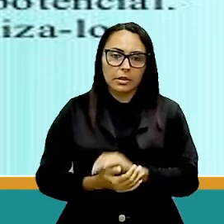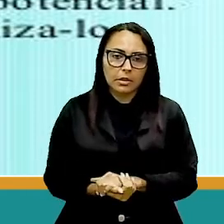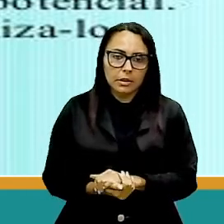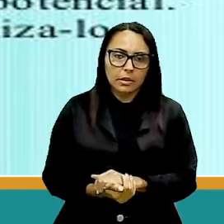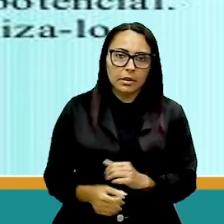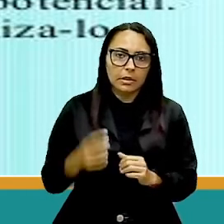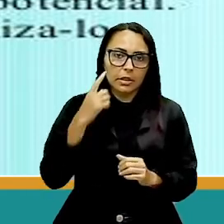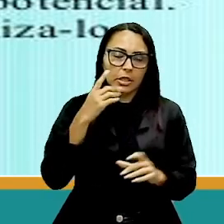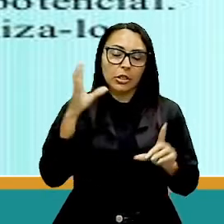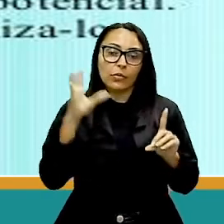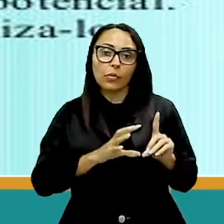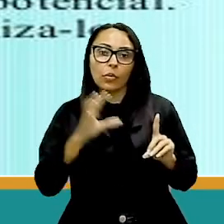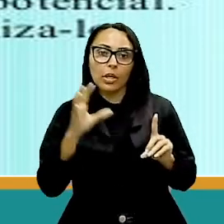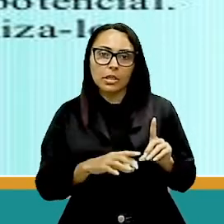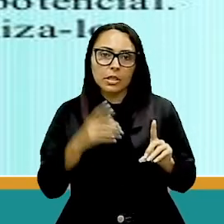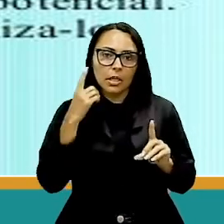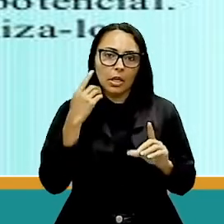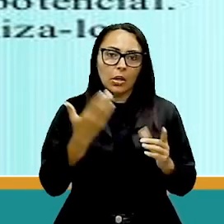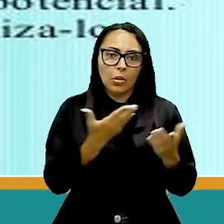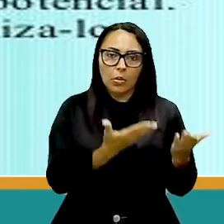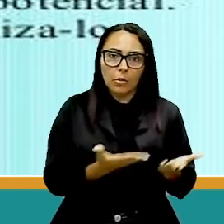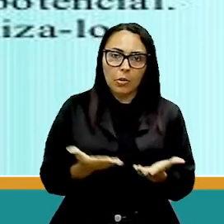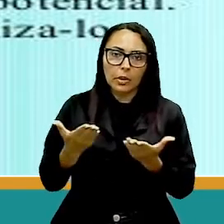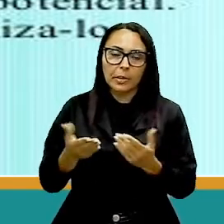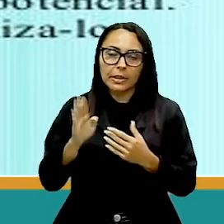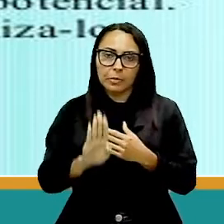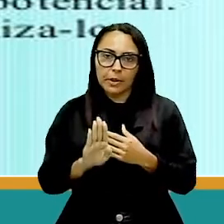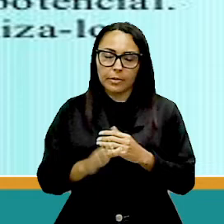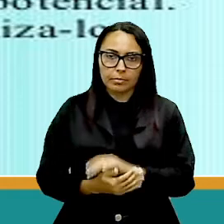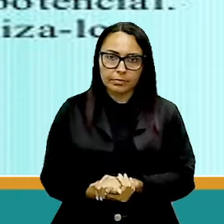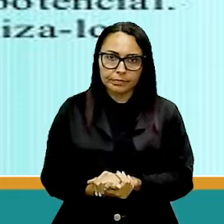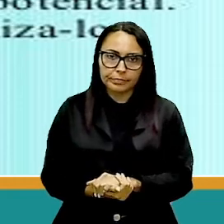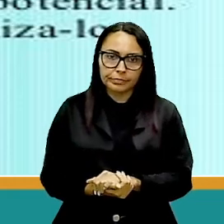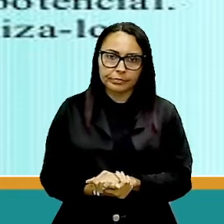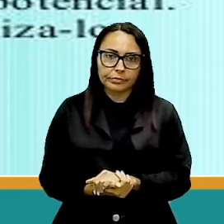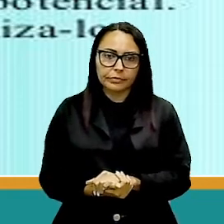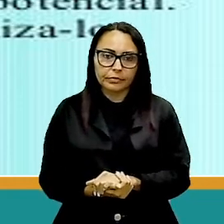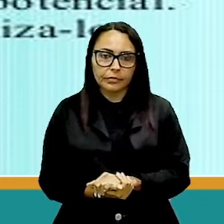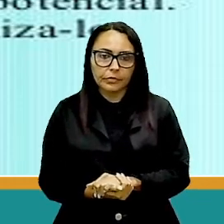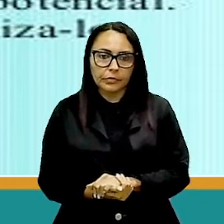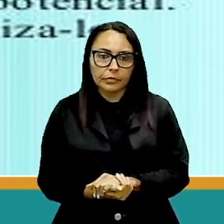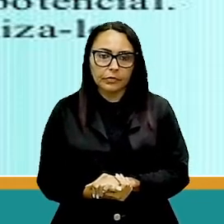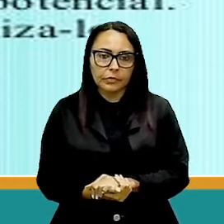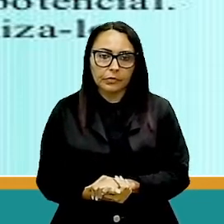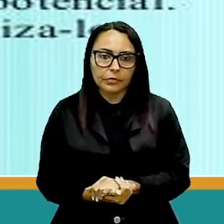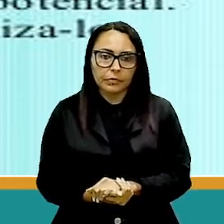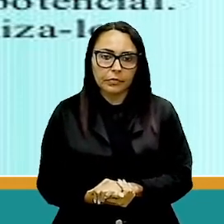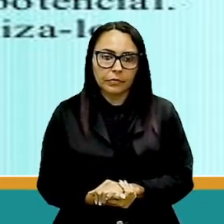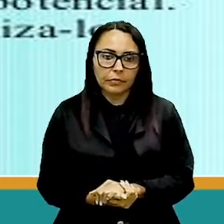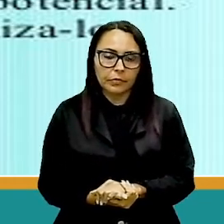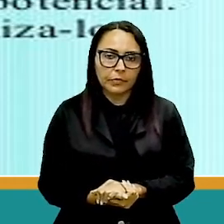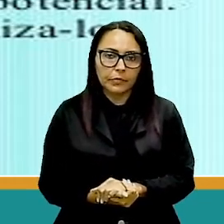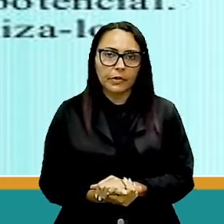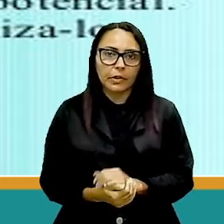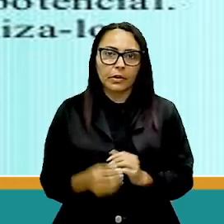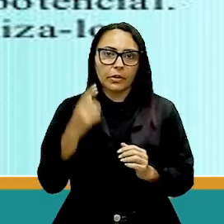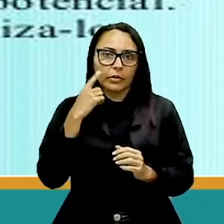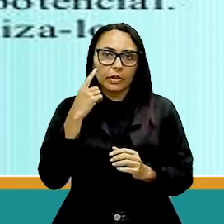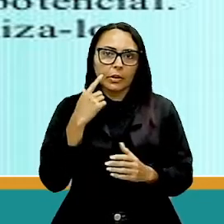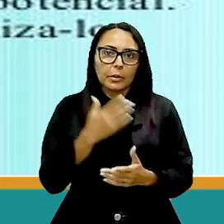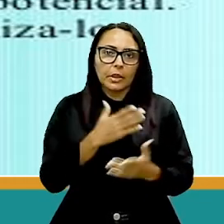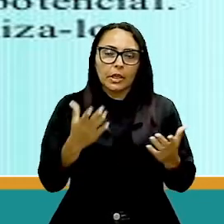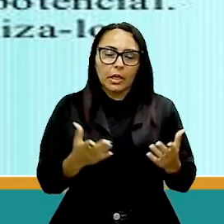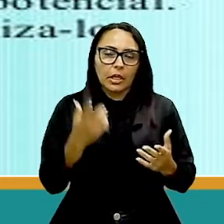tem de influenciar o comportamento de B. E ao ponto, ou vindo o B, agir